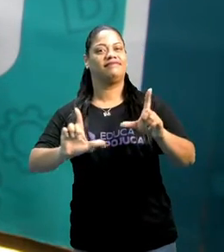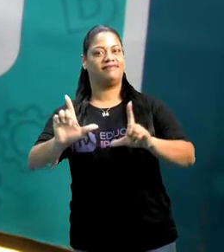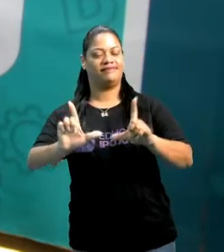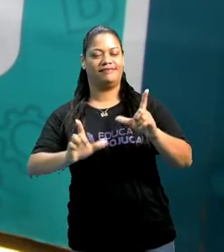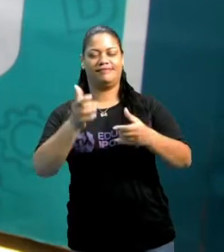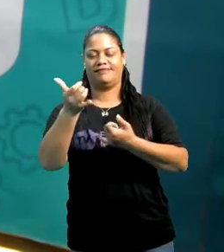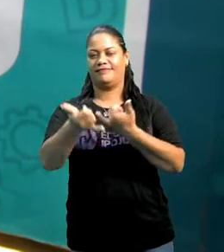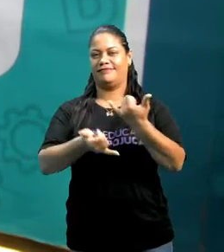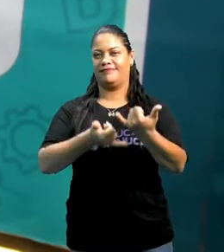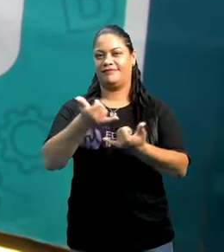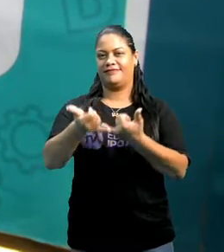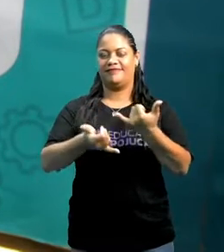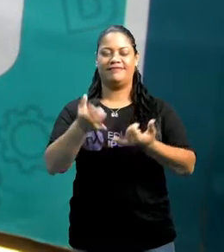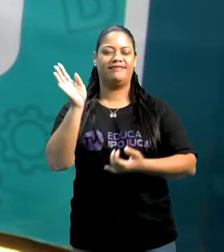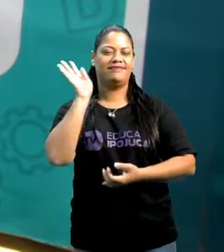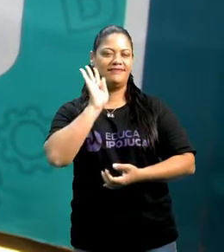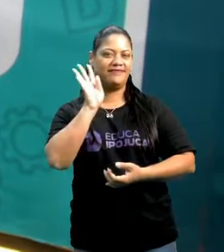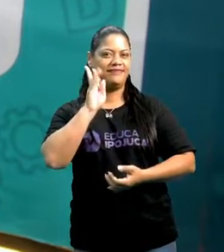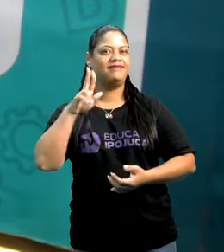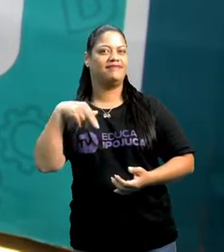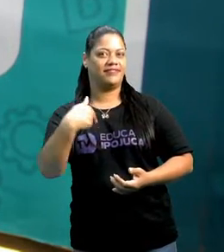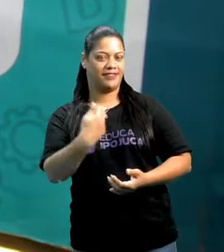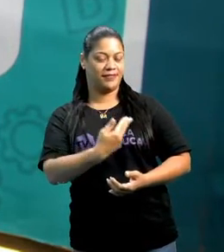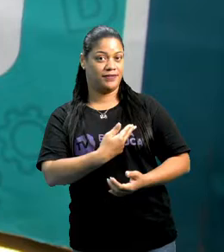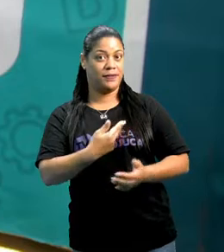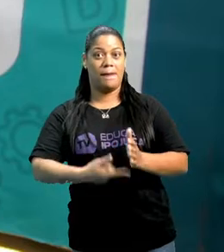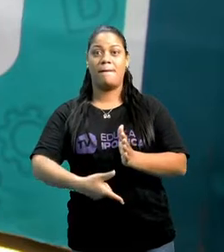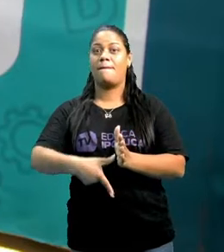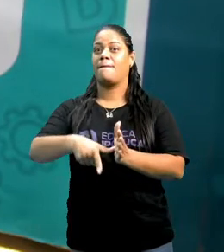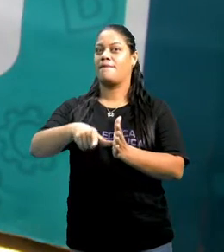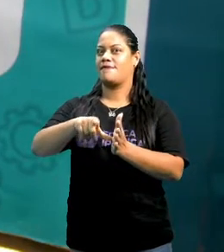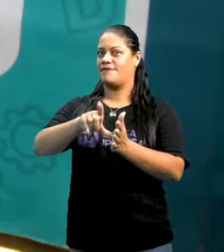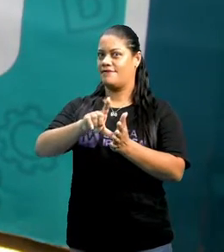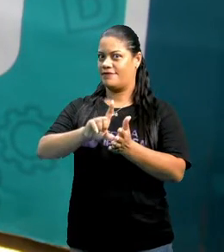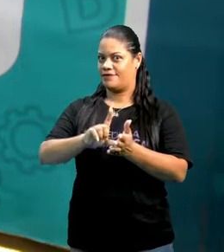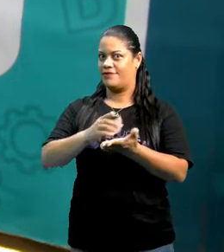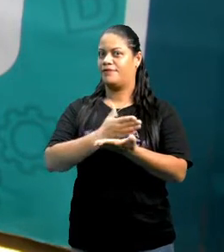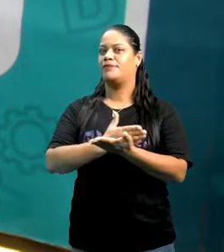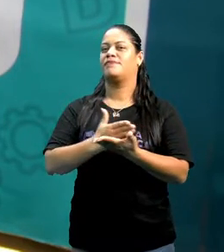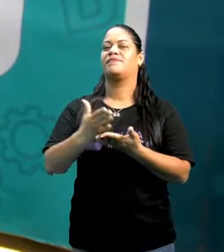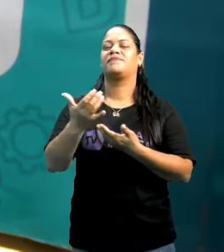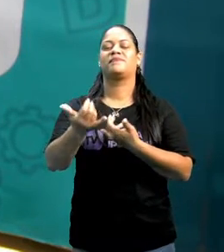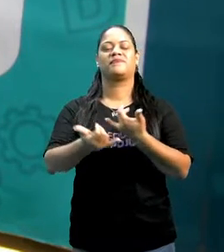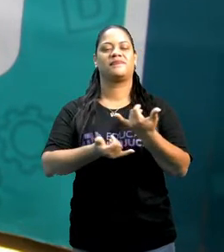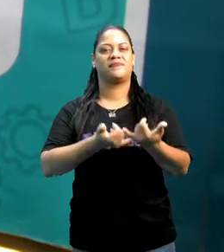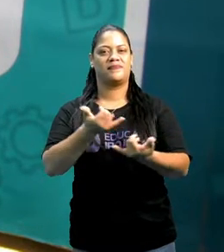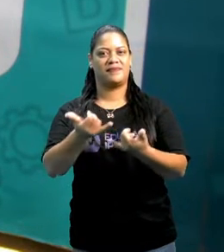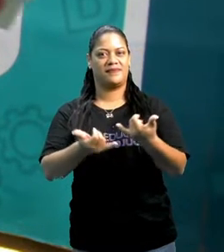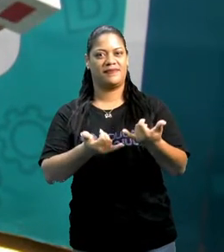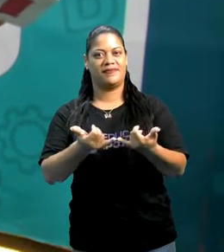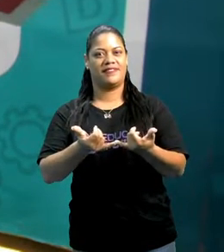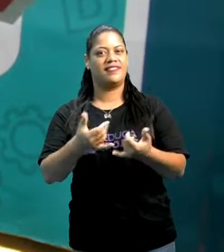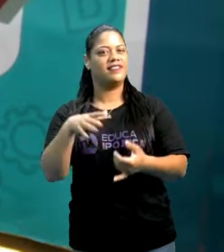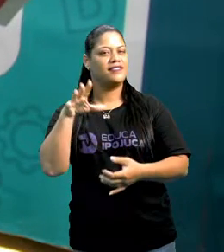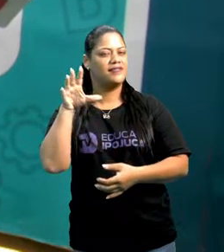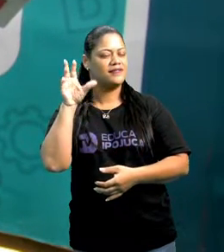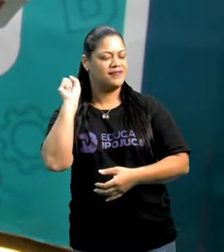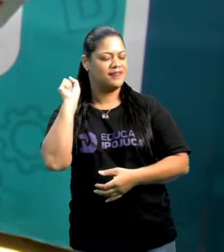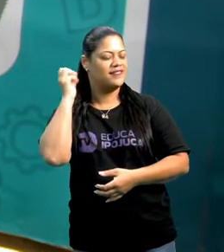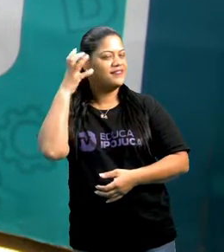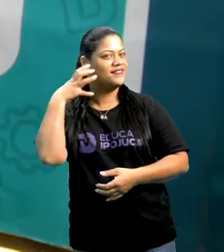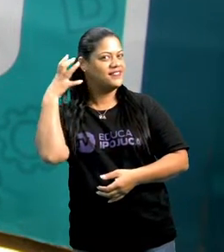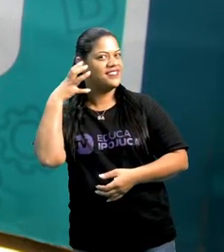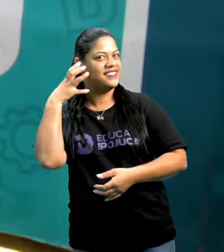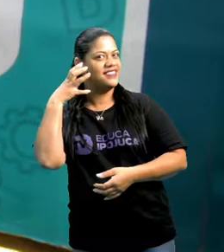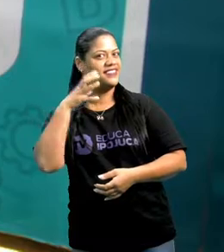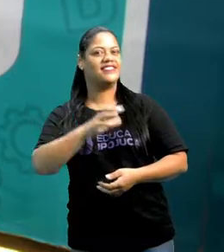brincadeira bem legal pra gente. Mas antes de que a Ima fazer a nossa brincadeira, vamos ouvir a nossa musiquinha.